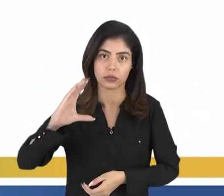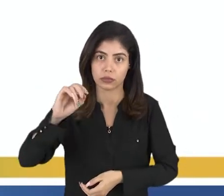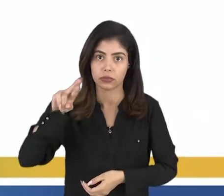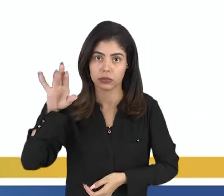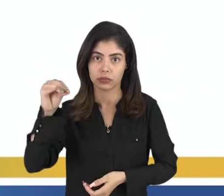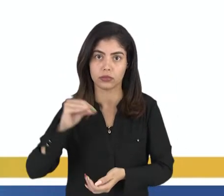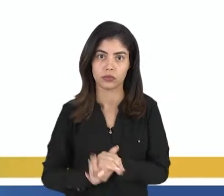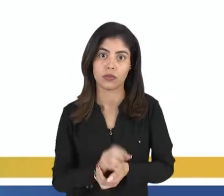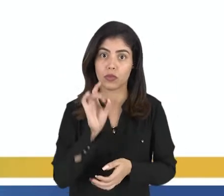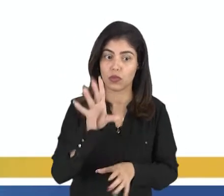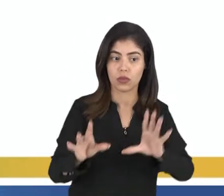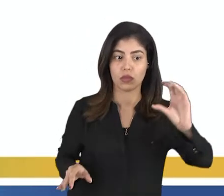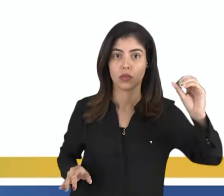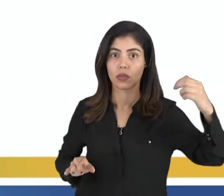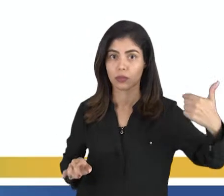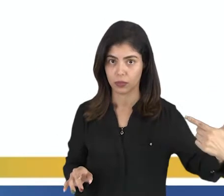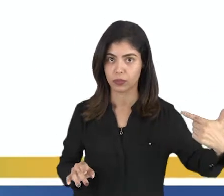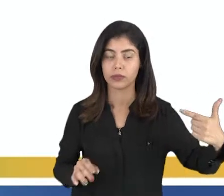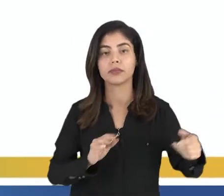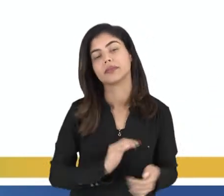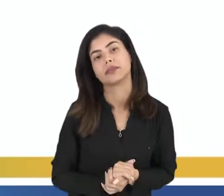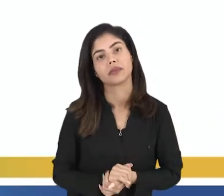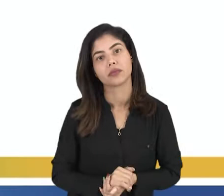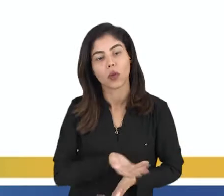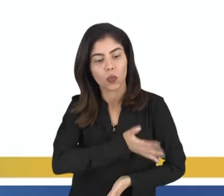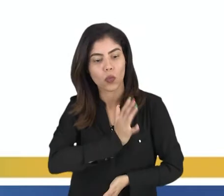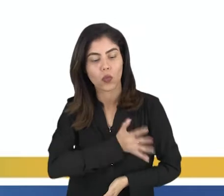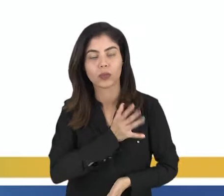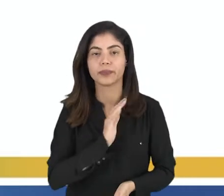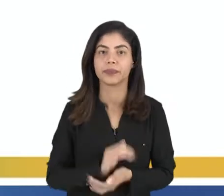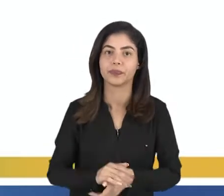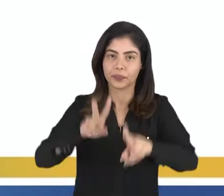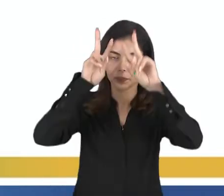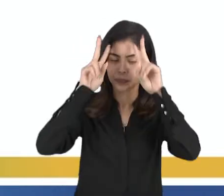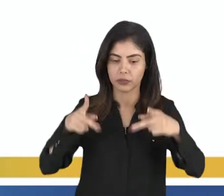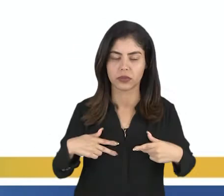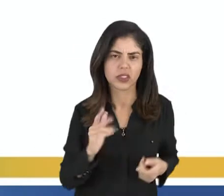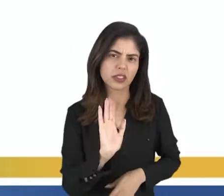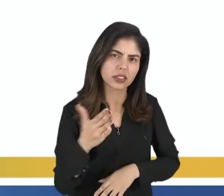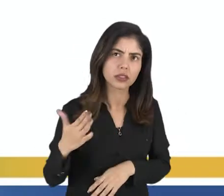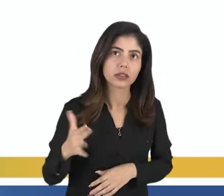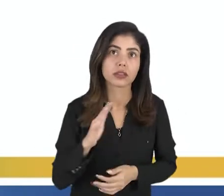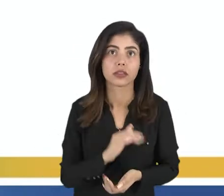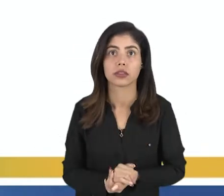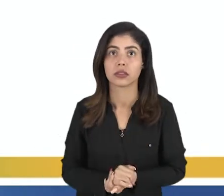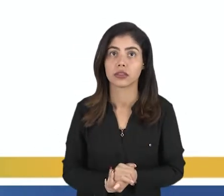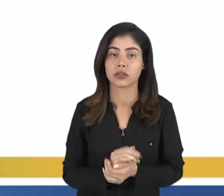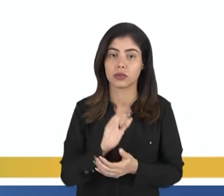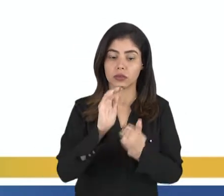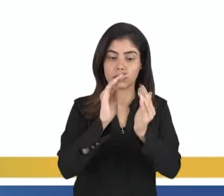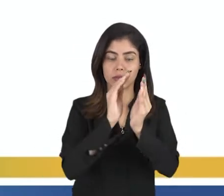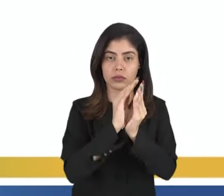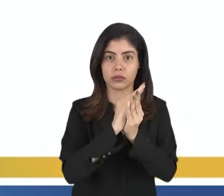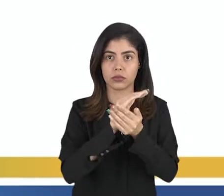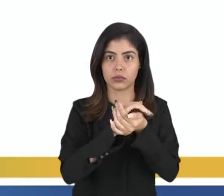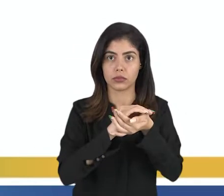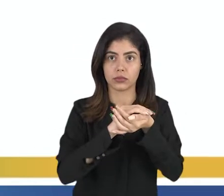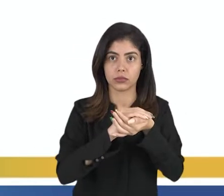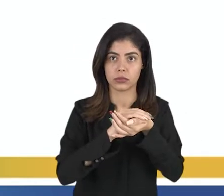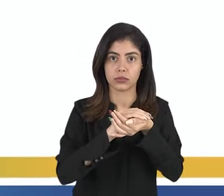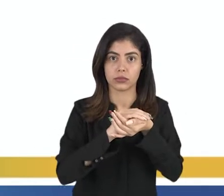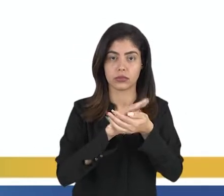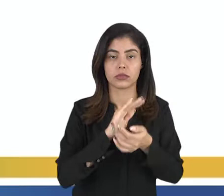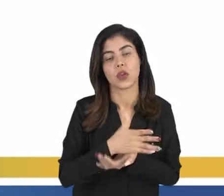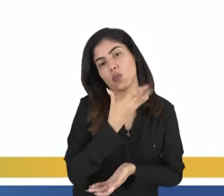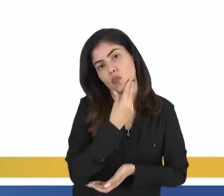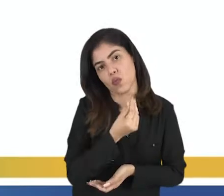sangue rico em oxigênio apenas do lado esquerdo. O coração humano ele apresenta um tamanho de aproximadamente um punho fechado, né,